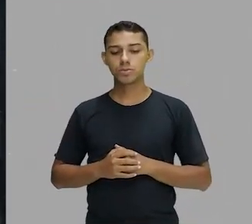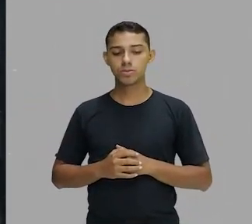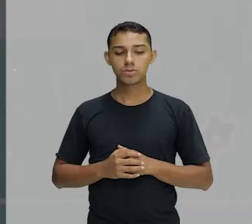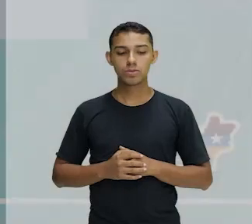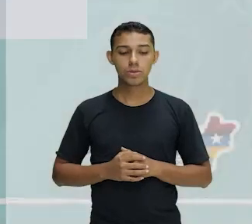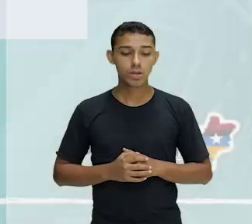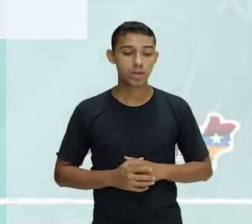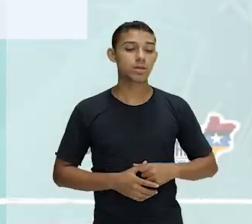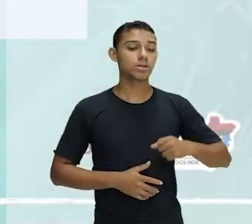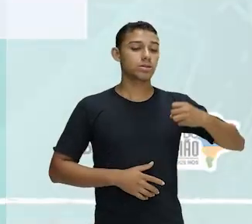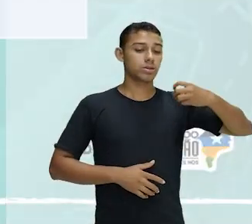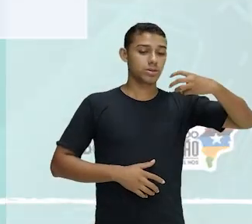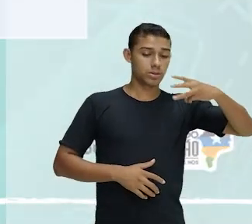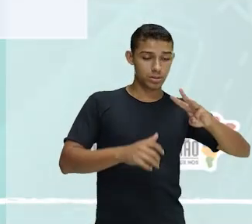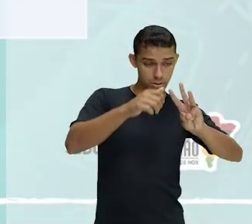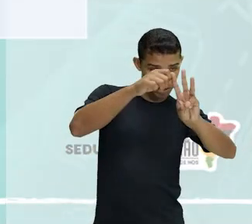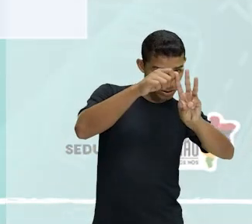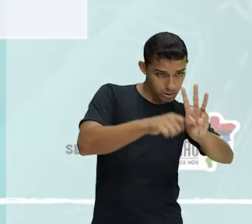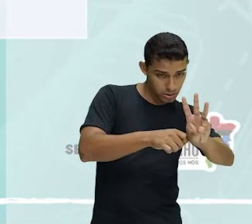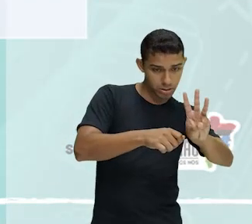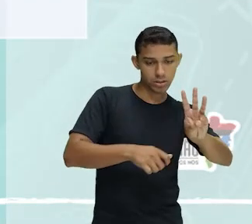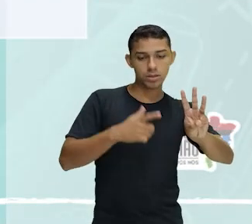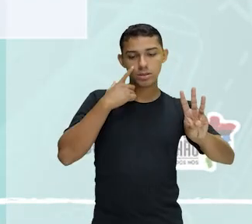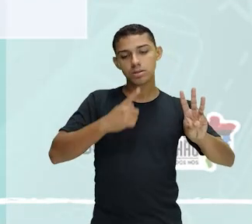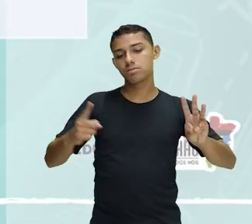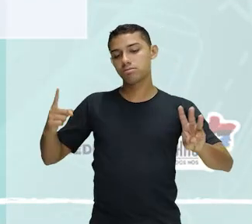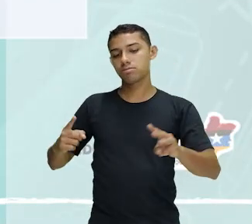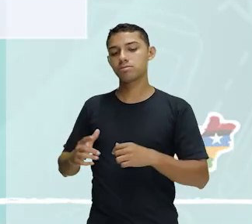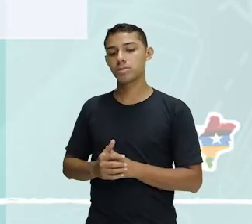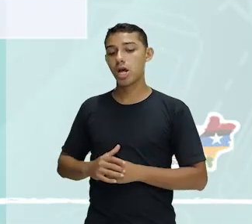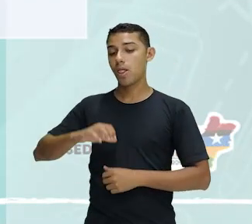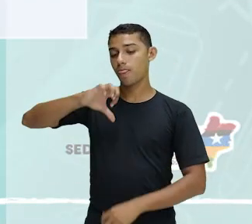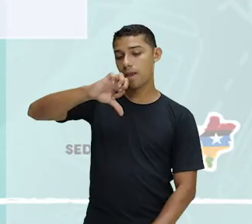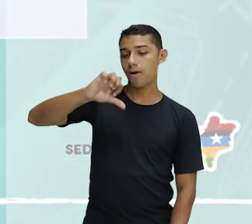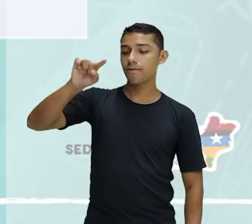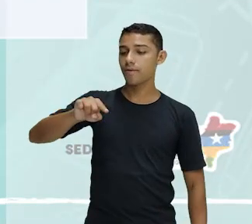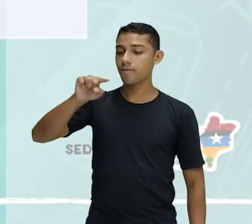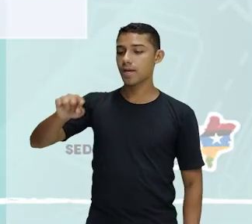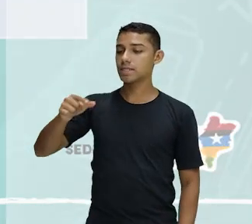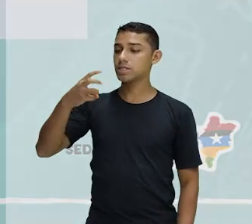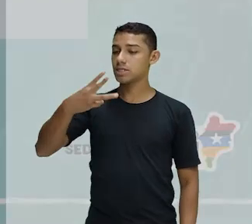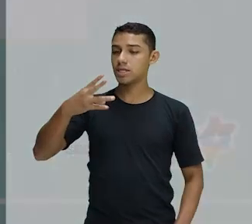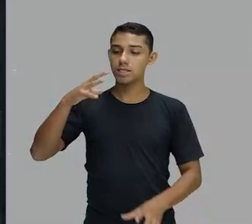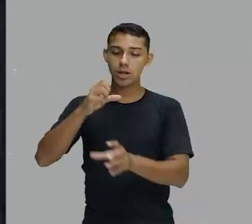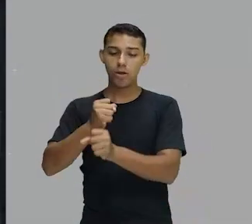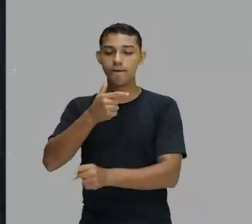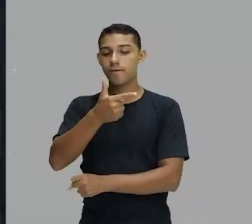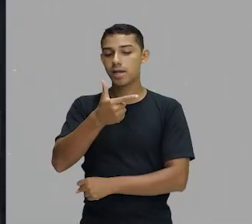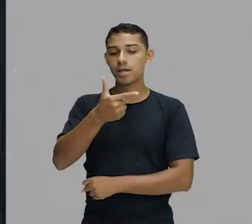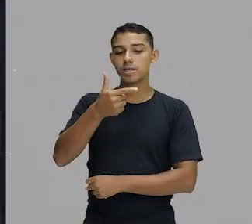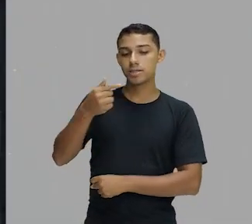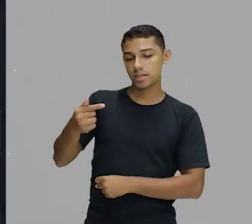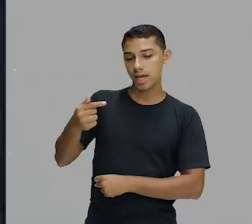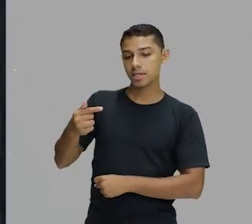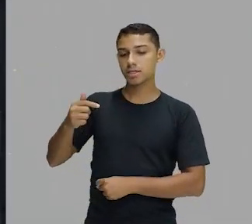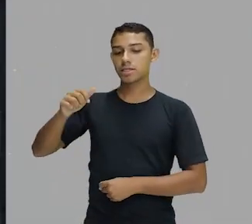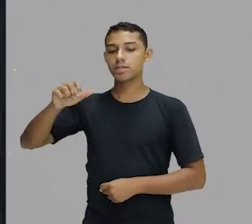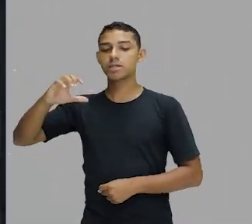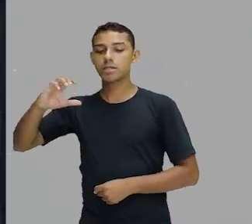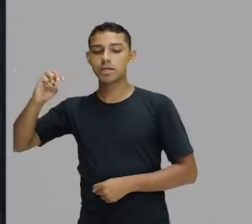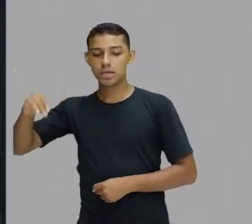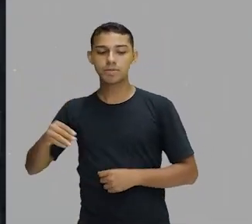centímetros. Passados-se 3 meses, 9 vezes 3, 27 centímetros. Passados-se